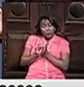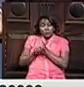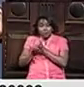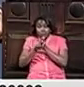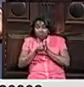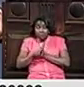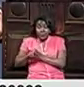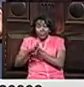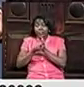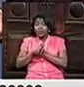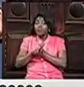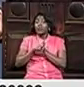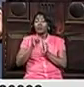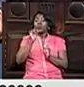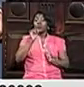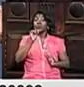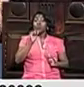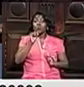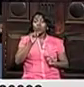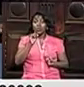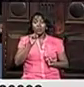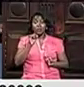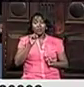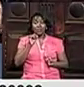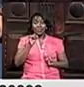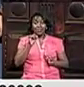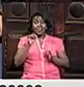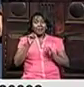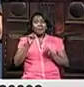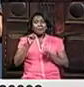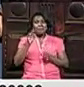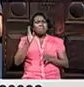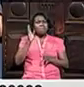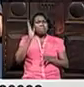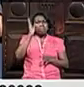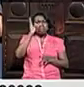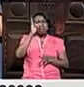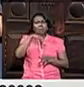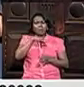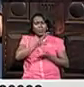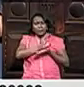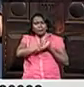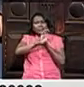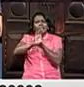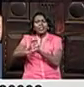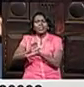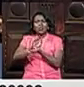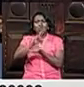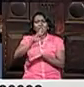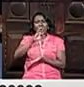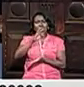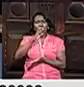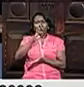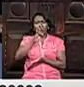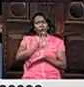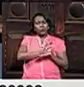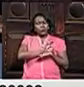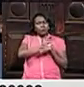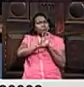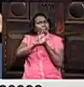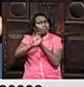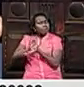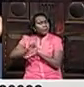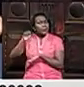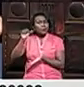desmandos em decorrência da má aplicação de recursos públicos